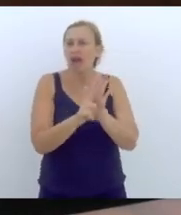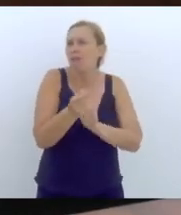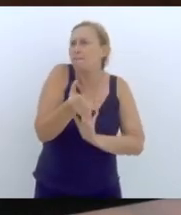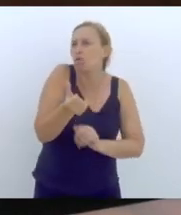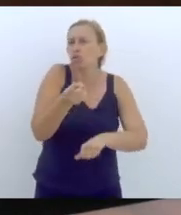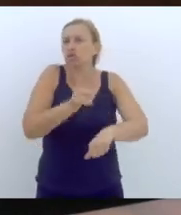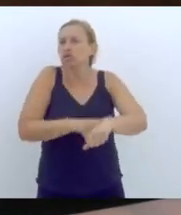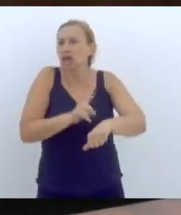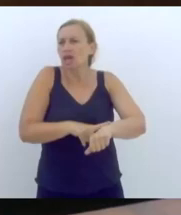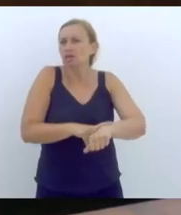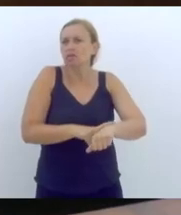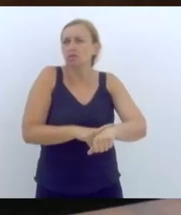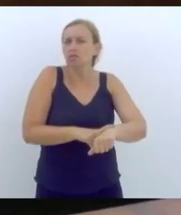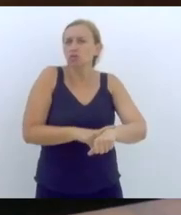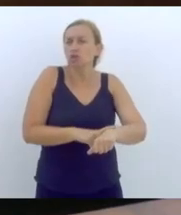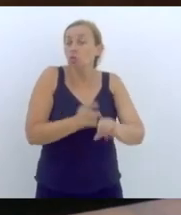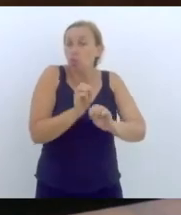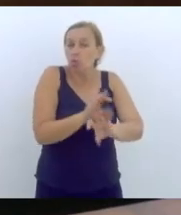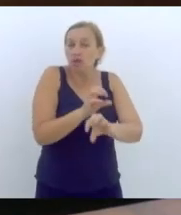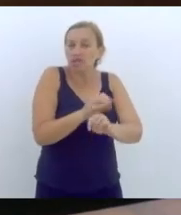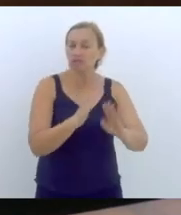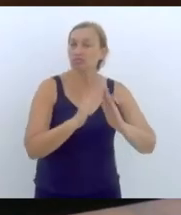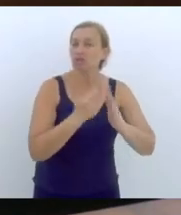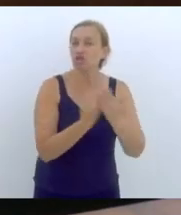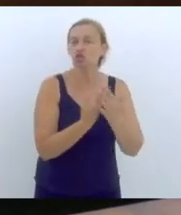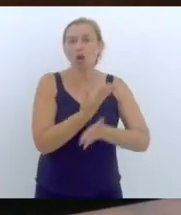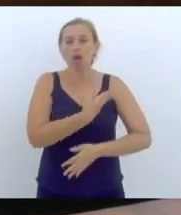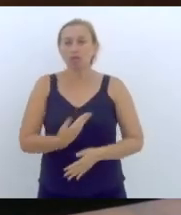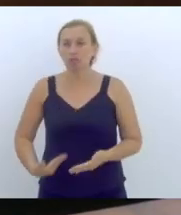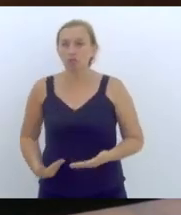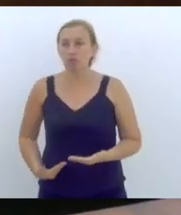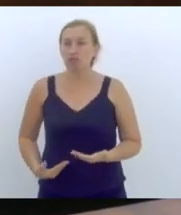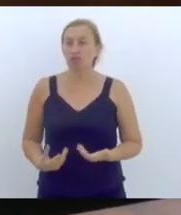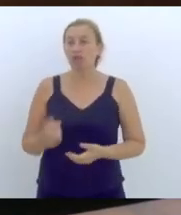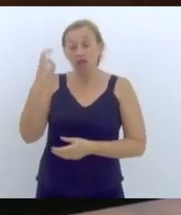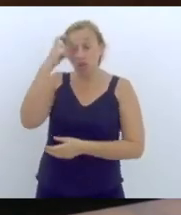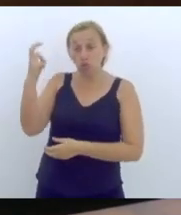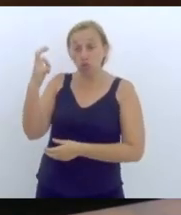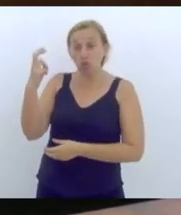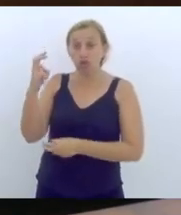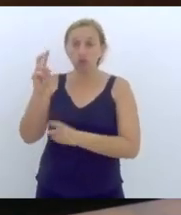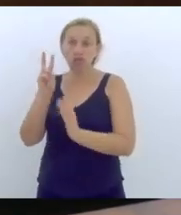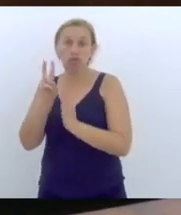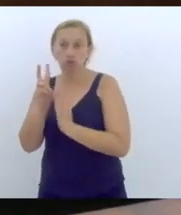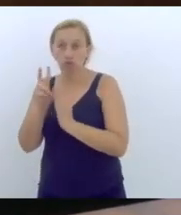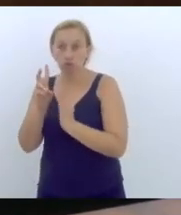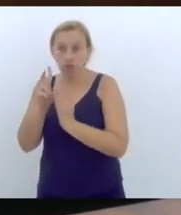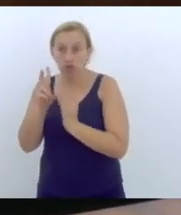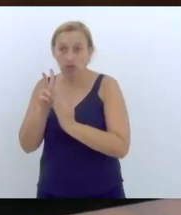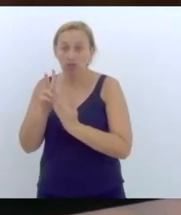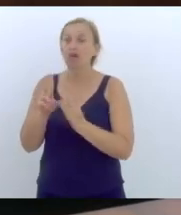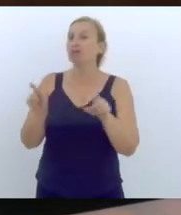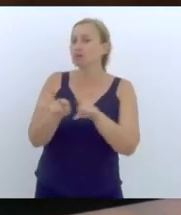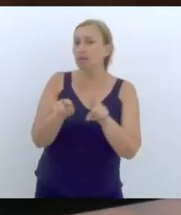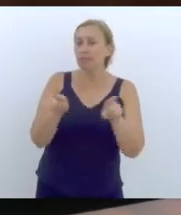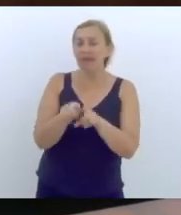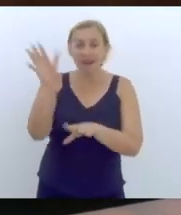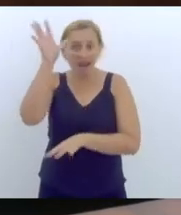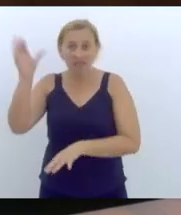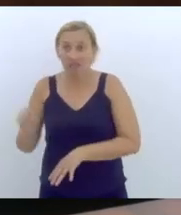tempo, determinando o ensino nas escolas públicas das culturas indígenas e das culturas